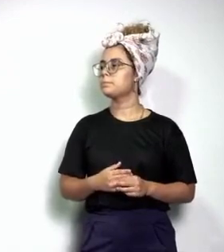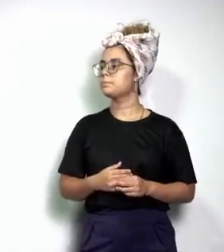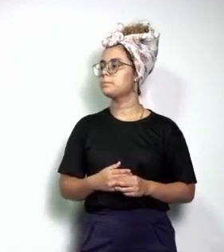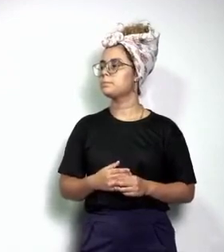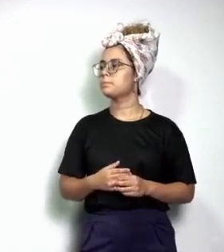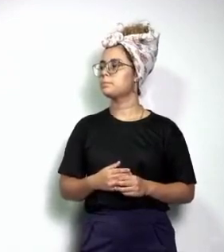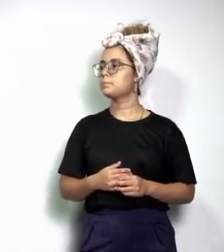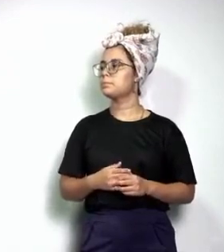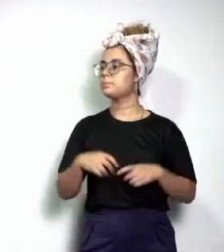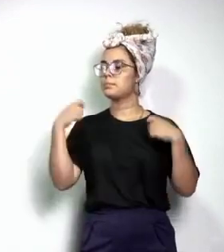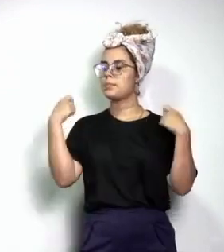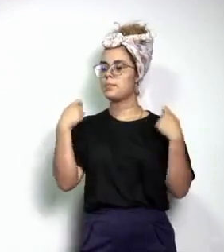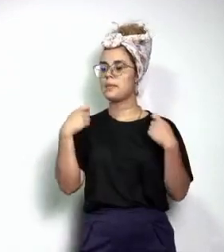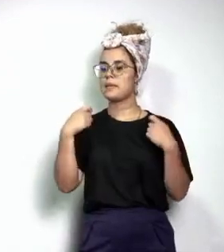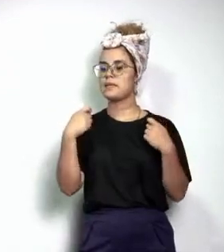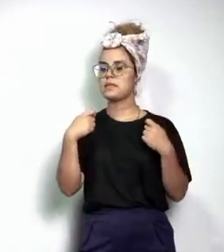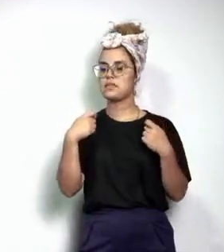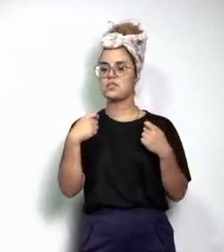Eu preciso de uma caneta.